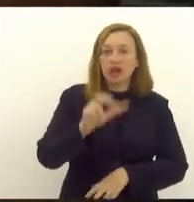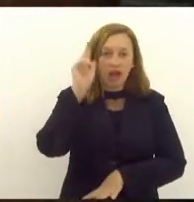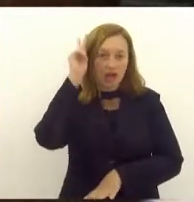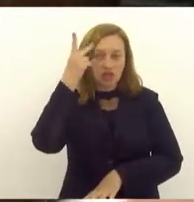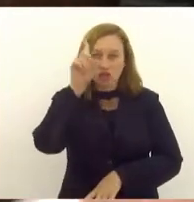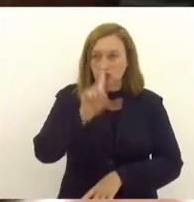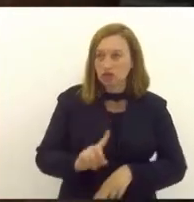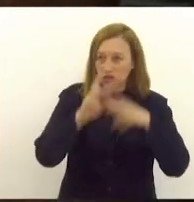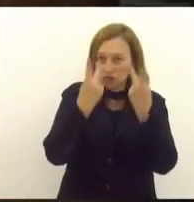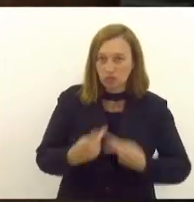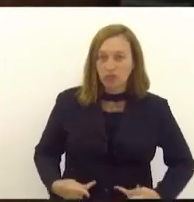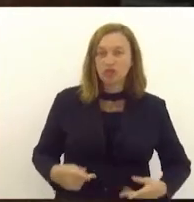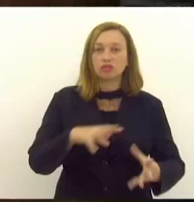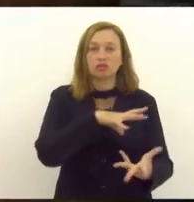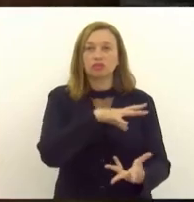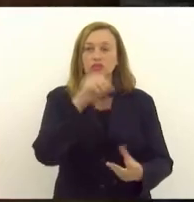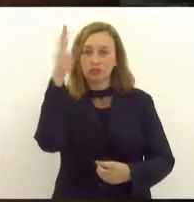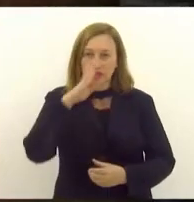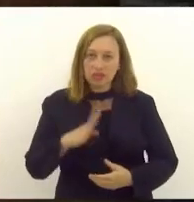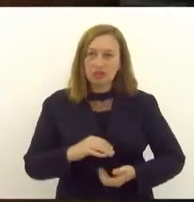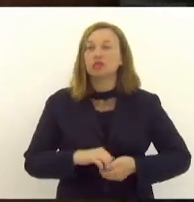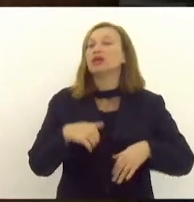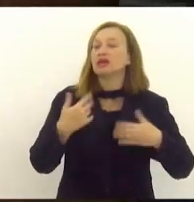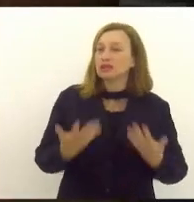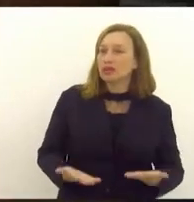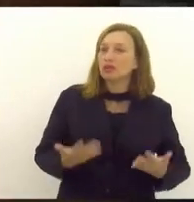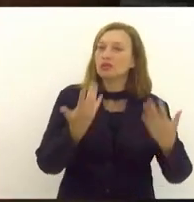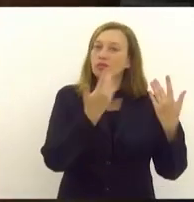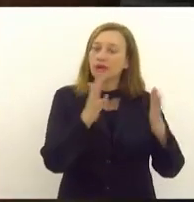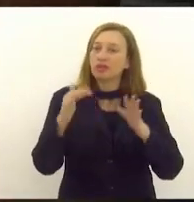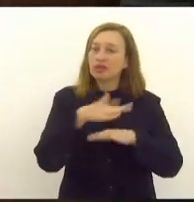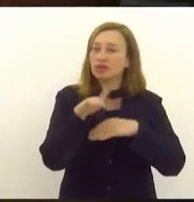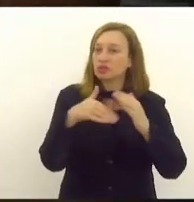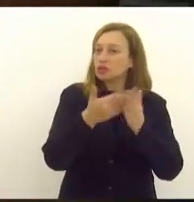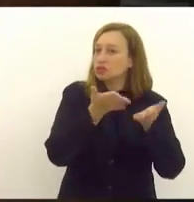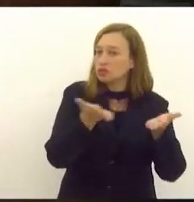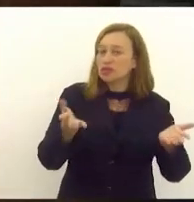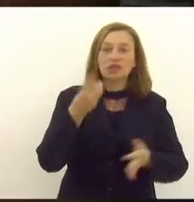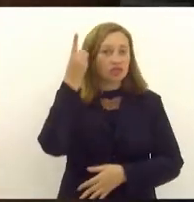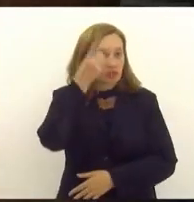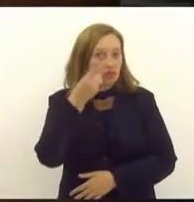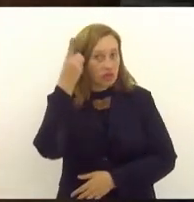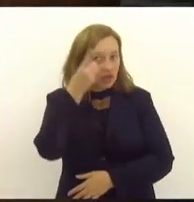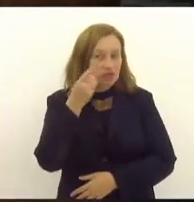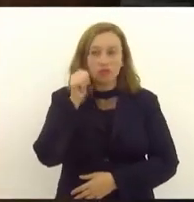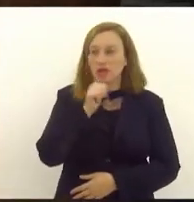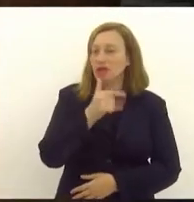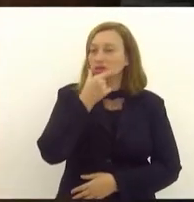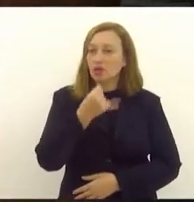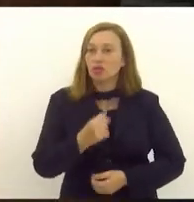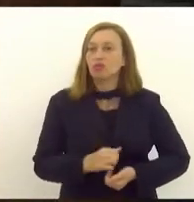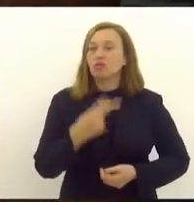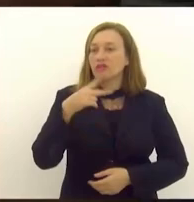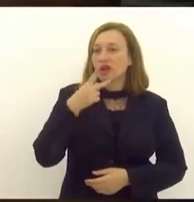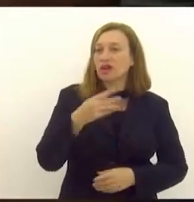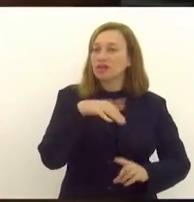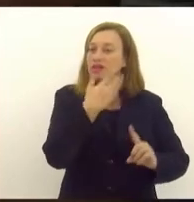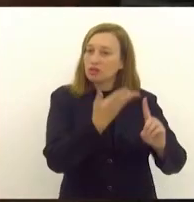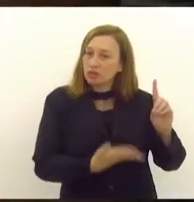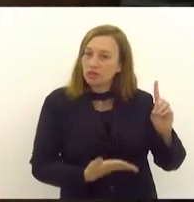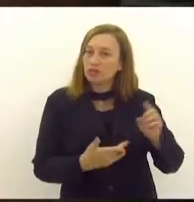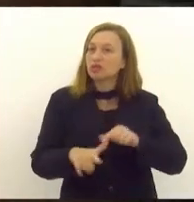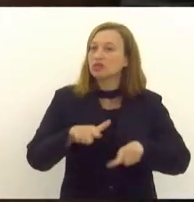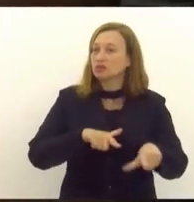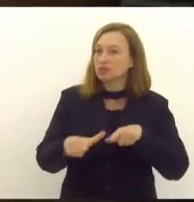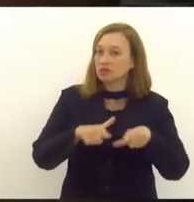dos direitos humanos no Brasil então saúde a todos aqui deputados e deputados para falar dessa homenagem do